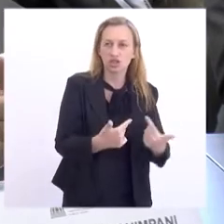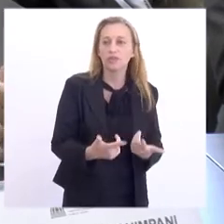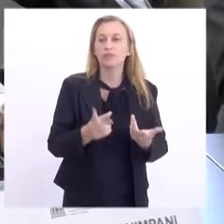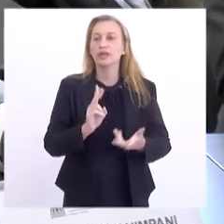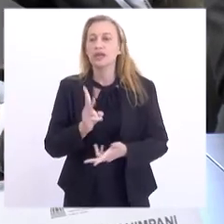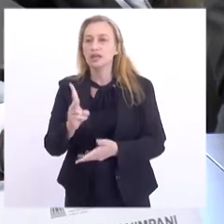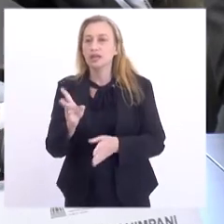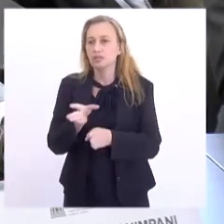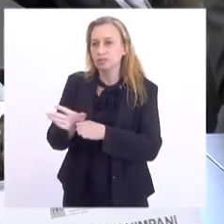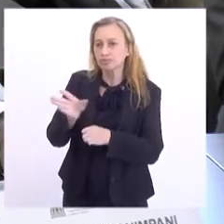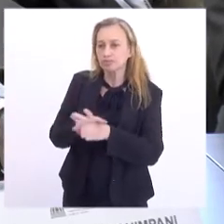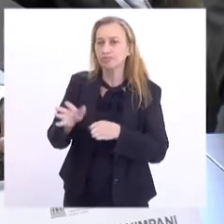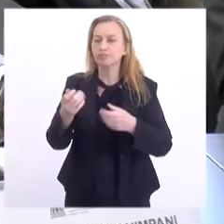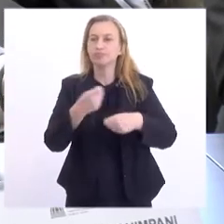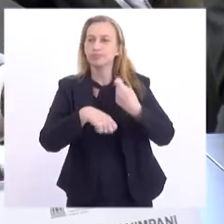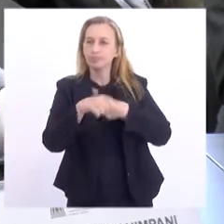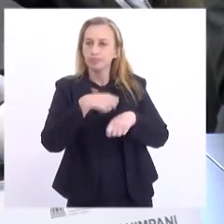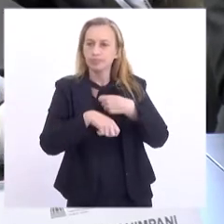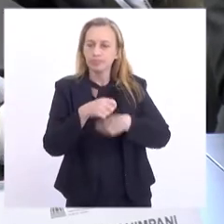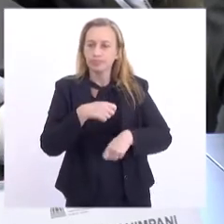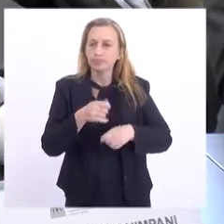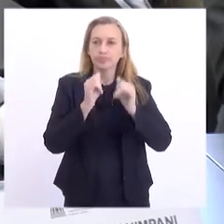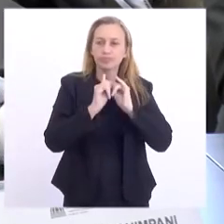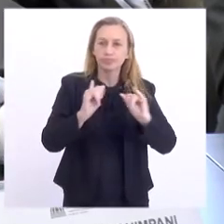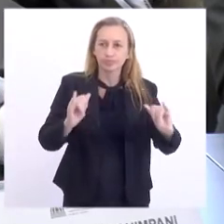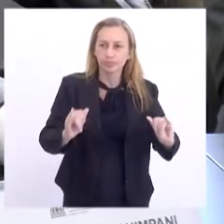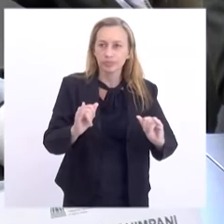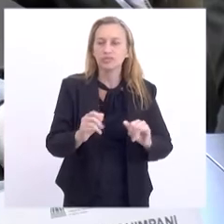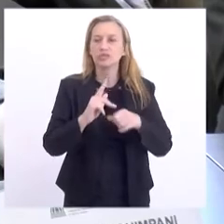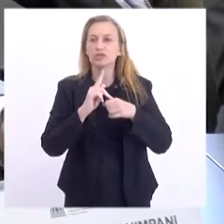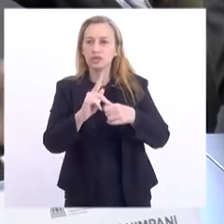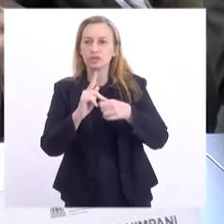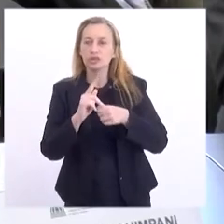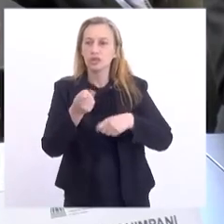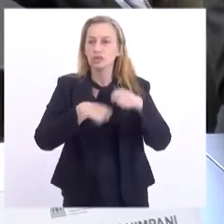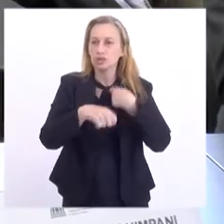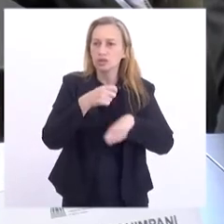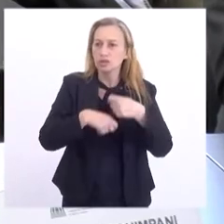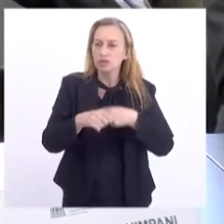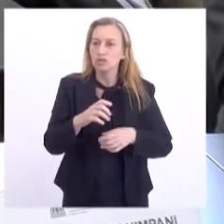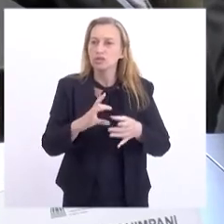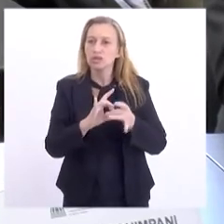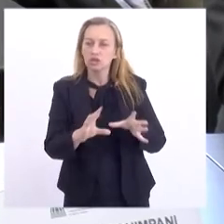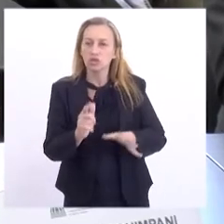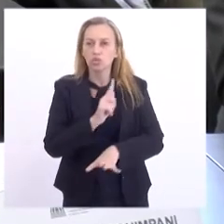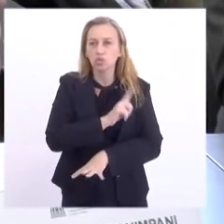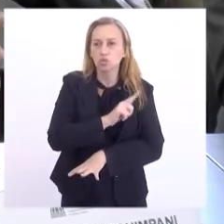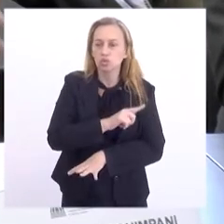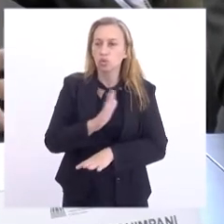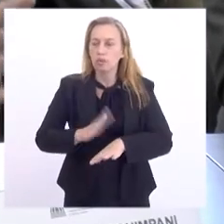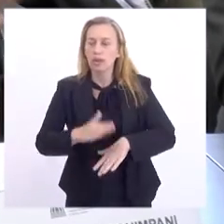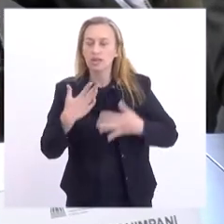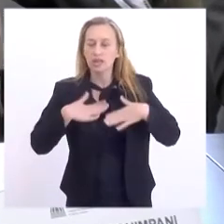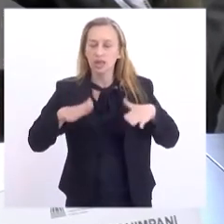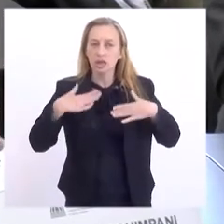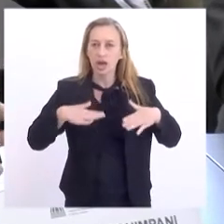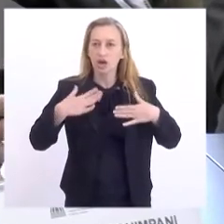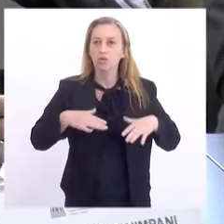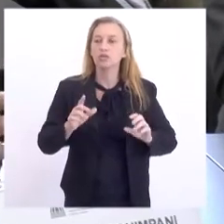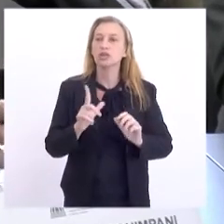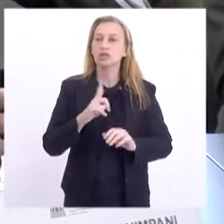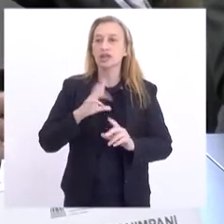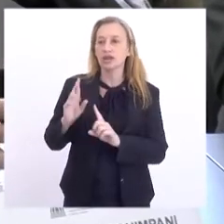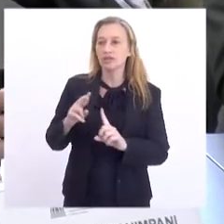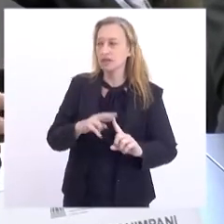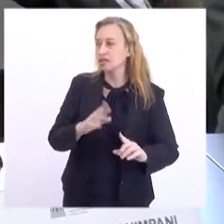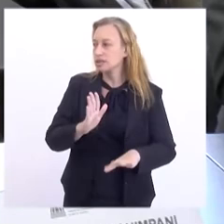lançando orientações administrativas enunciados da procuradoria administrativa pra deixar o gestor mais tranquilo e ele tem